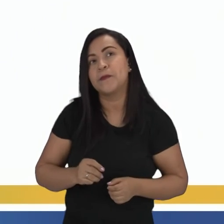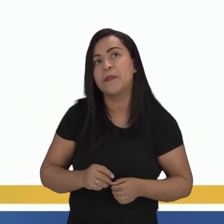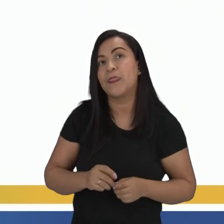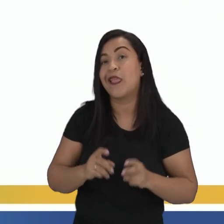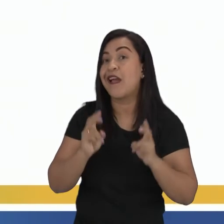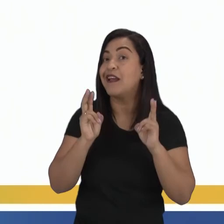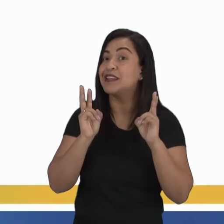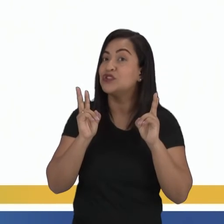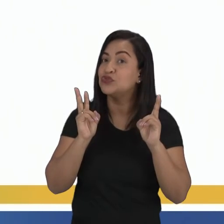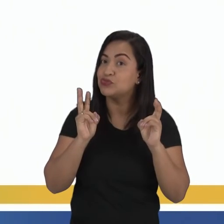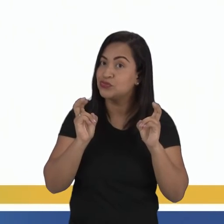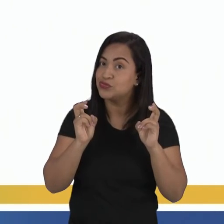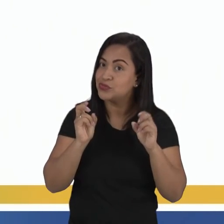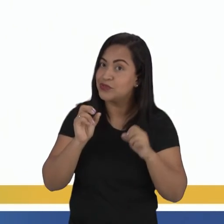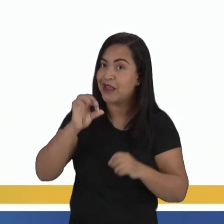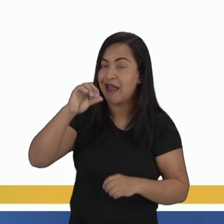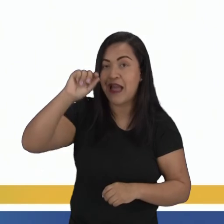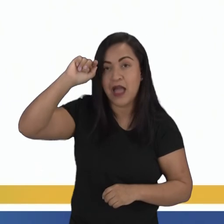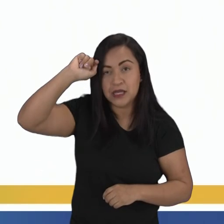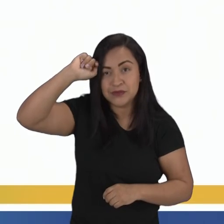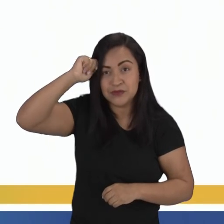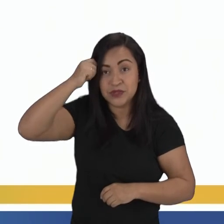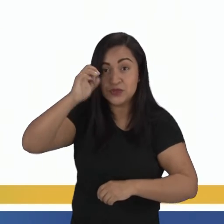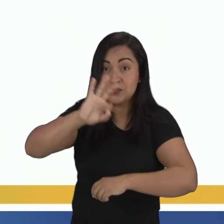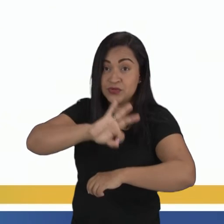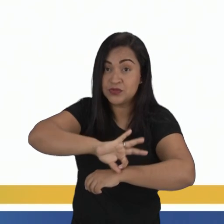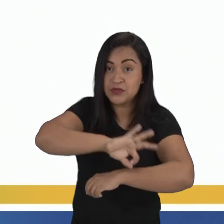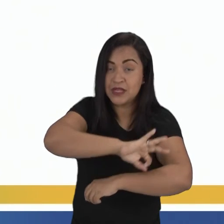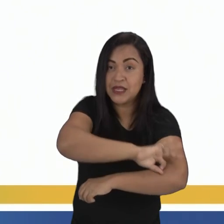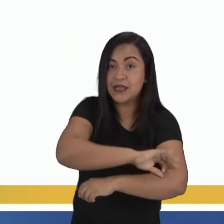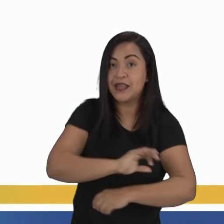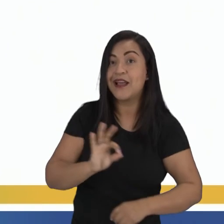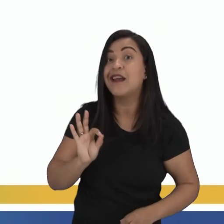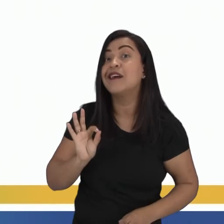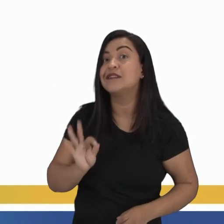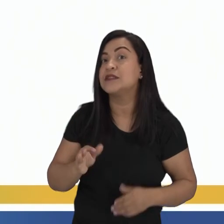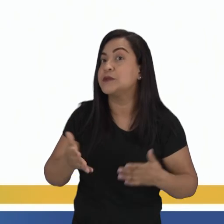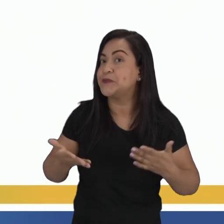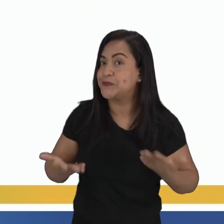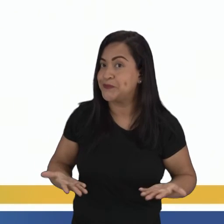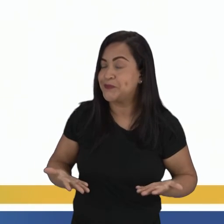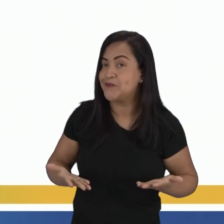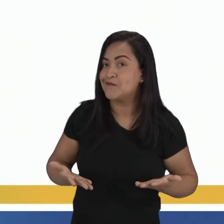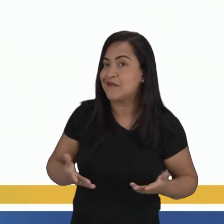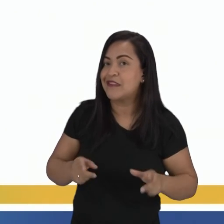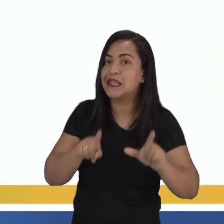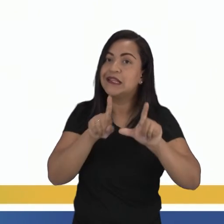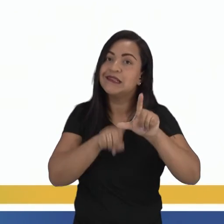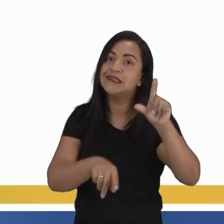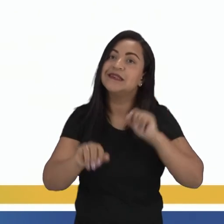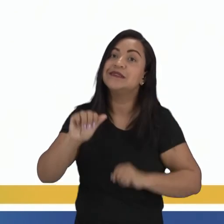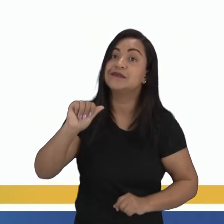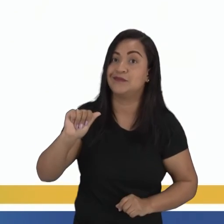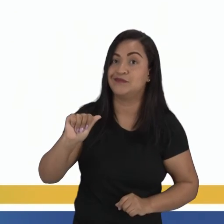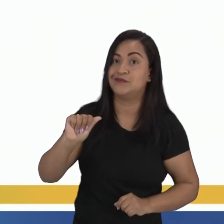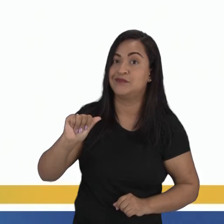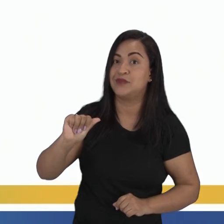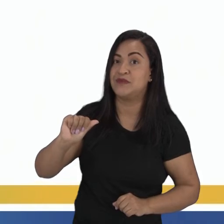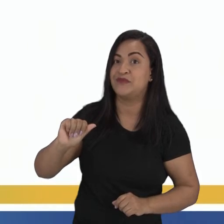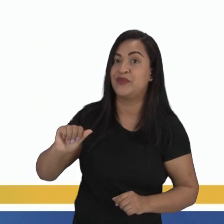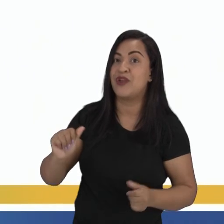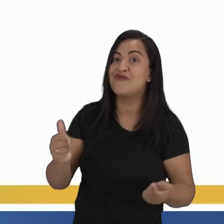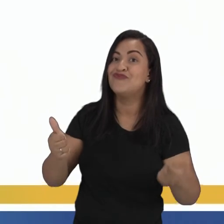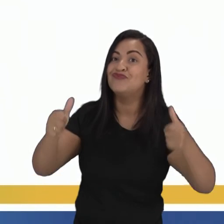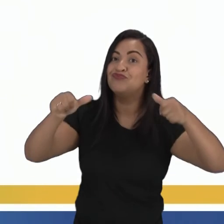da peste negra do século XIV, é correto afirmar? A resposta é a letra A. Provocou gravíssima